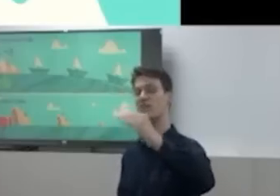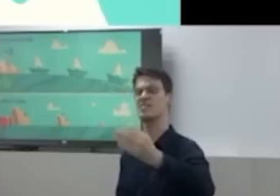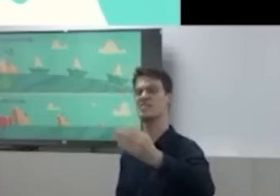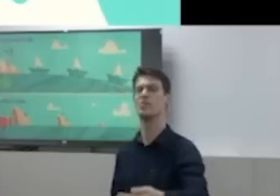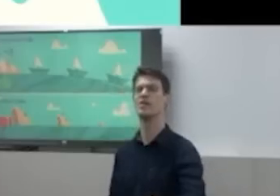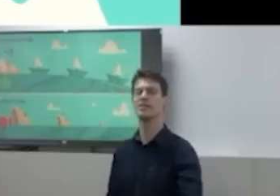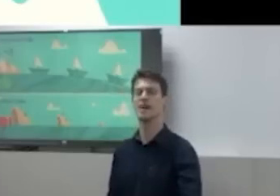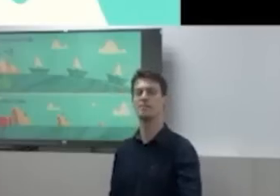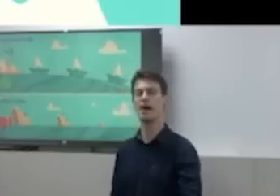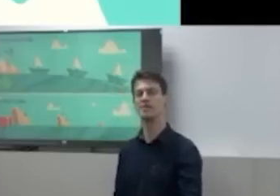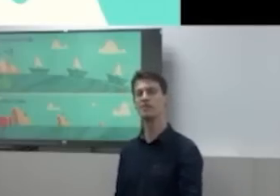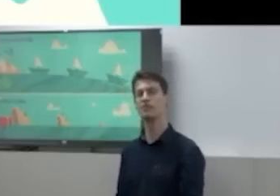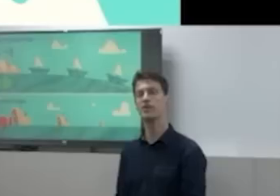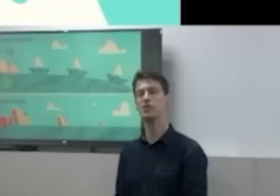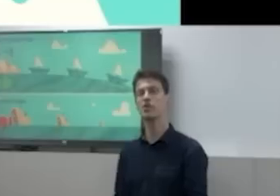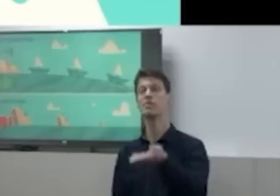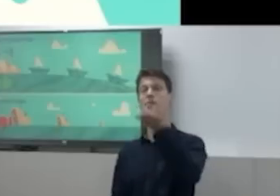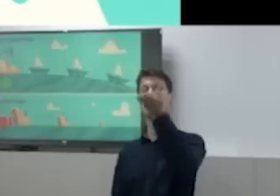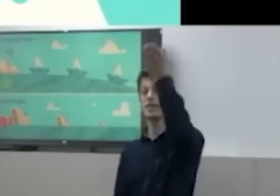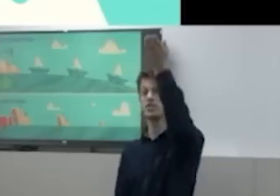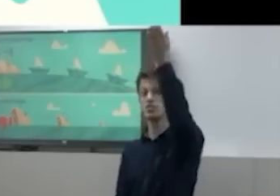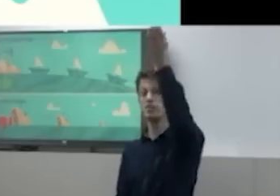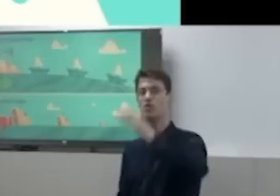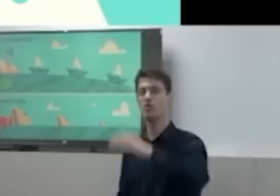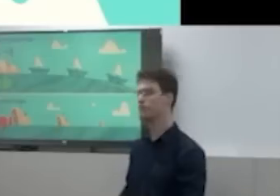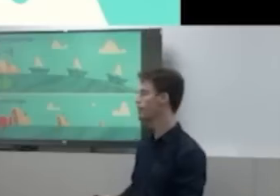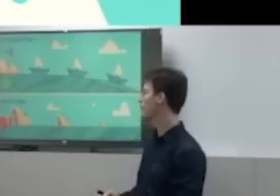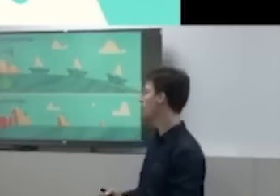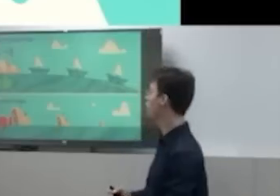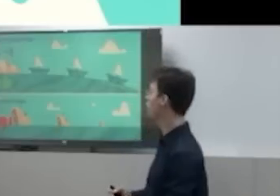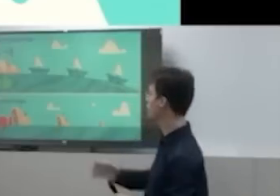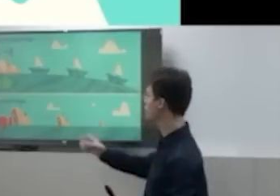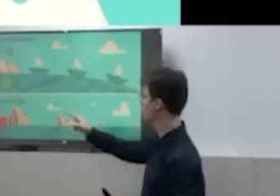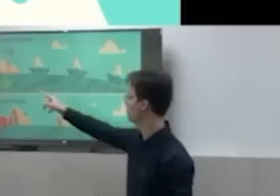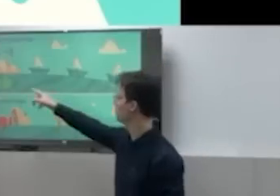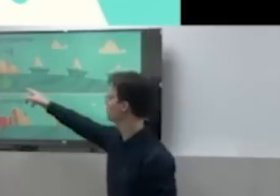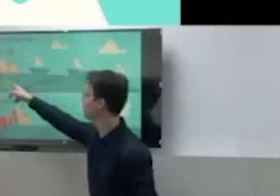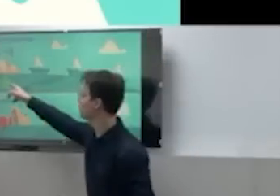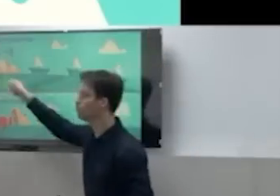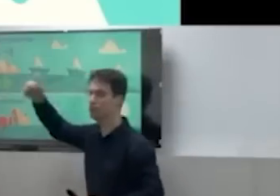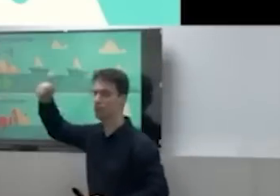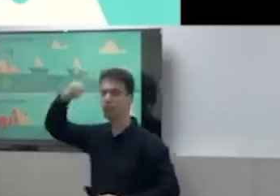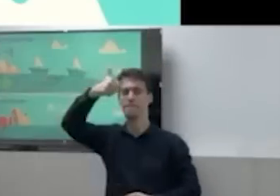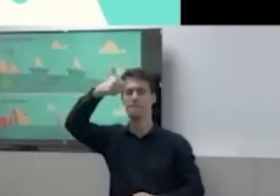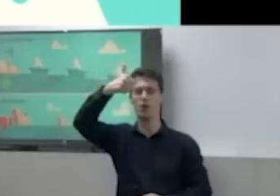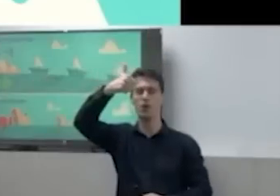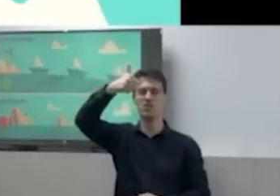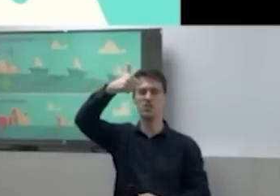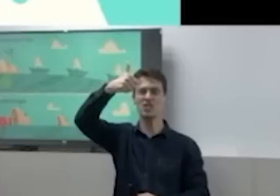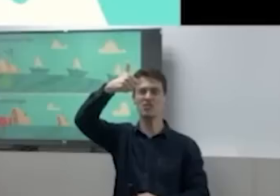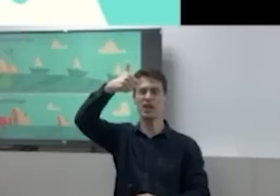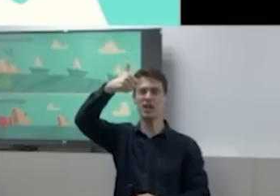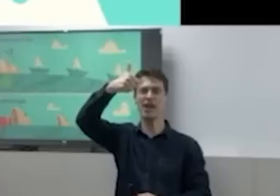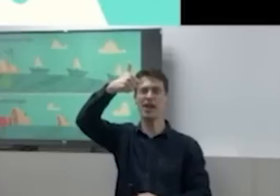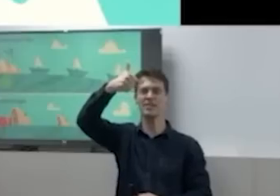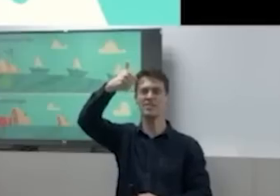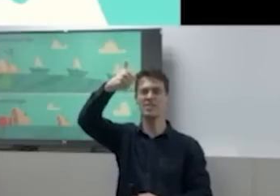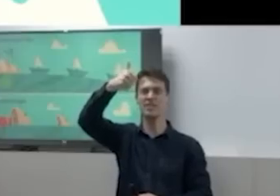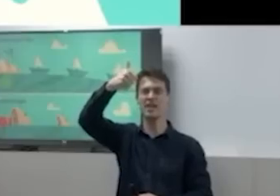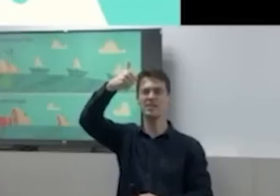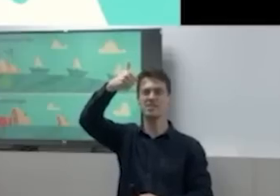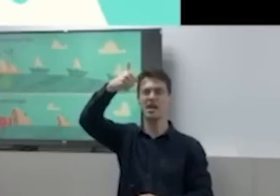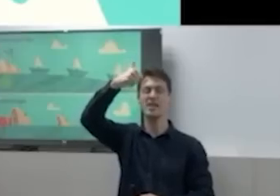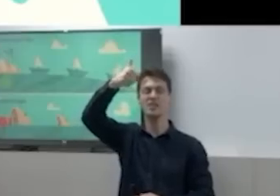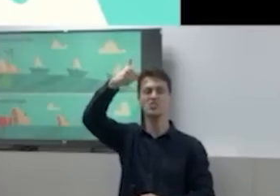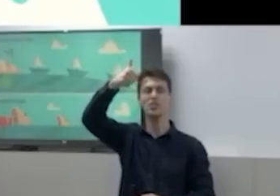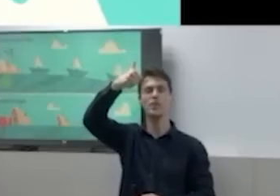dela, da nossa visualização, da parte inferior para superior. Por isso, ganhou um positivo, está